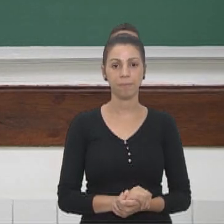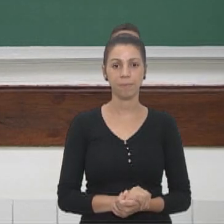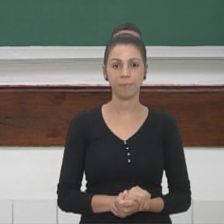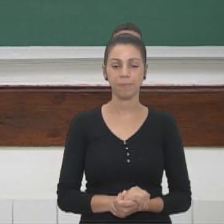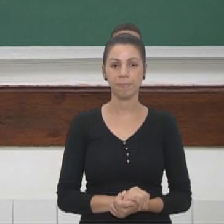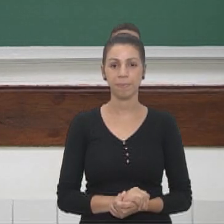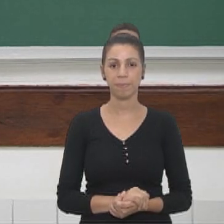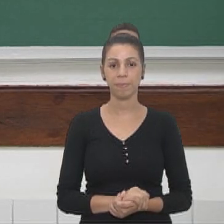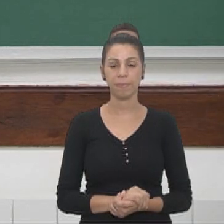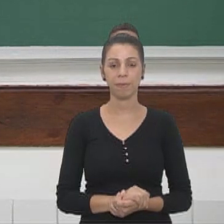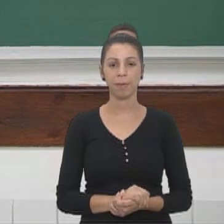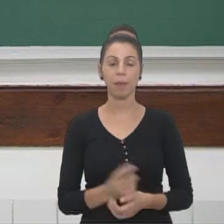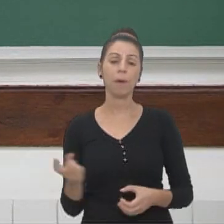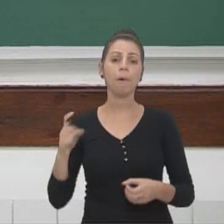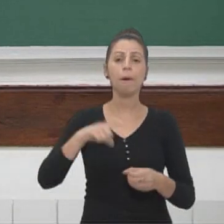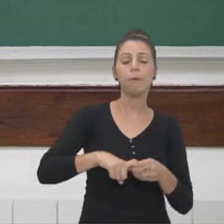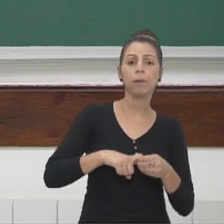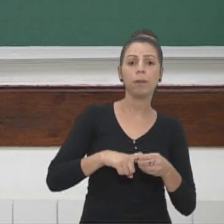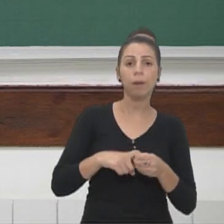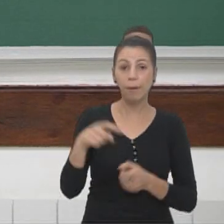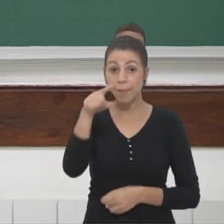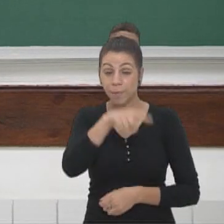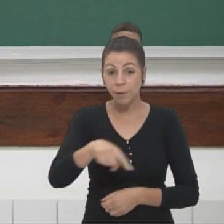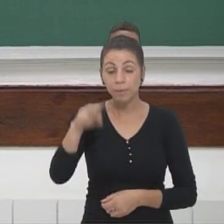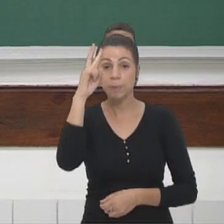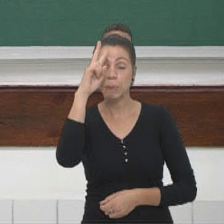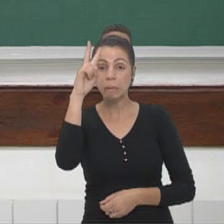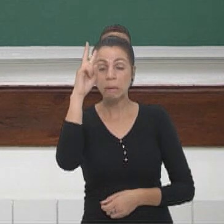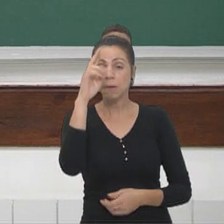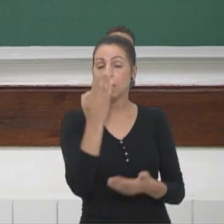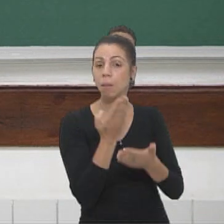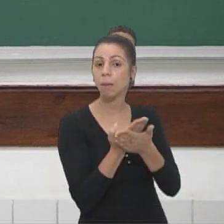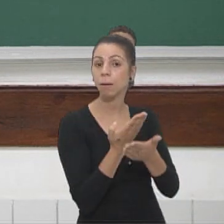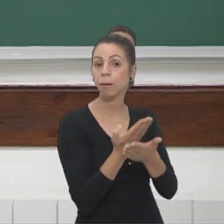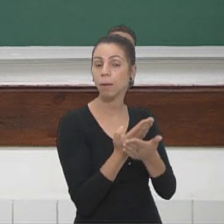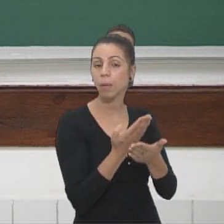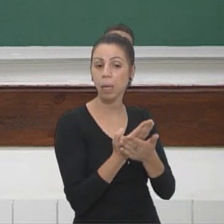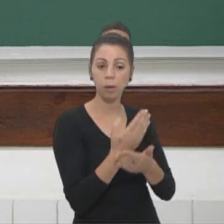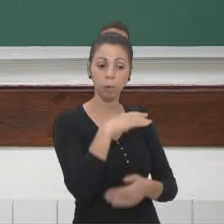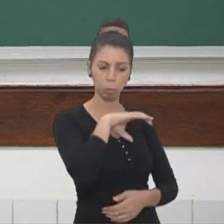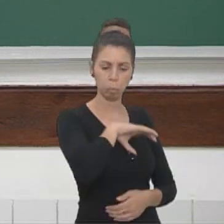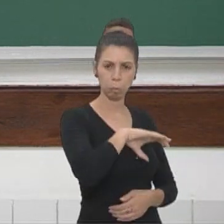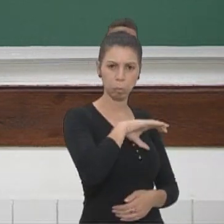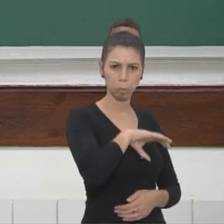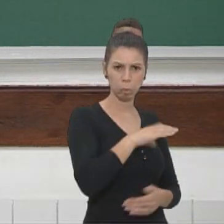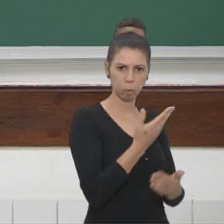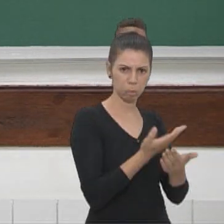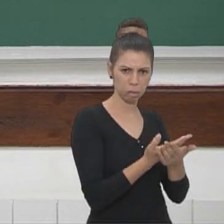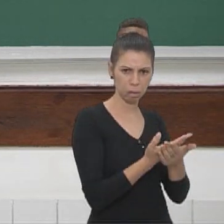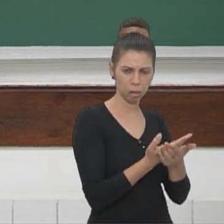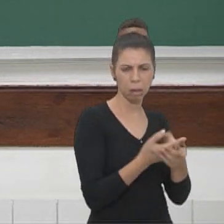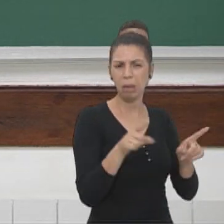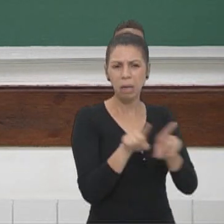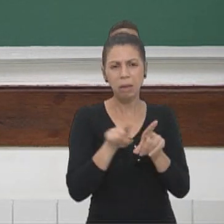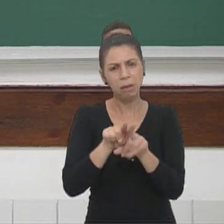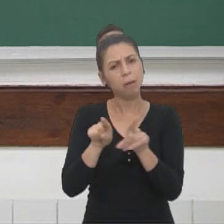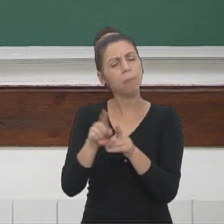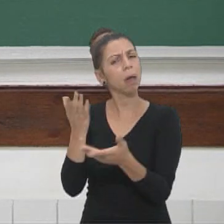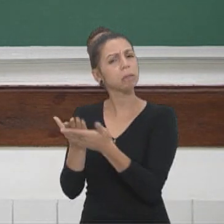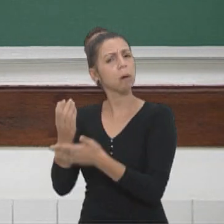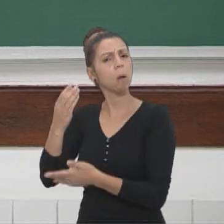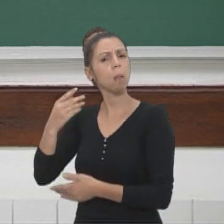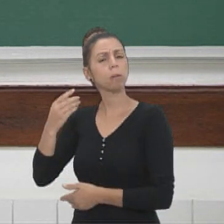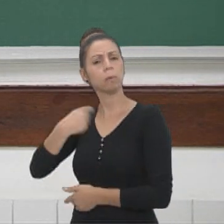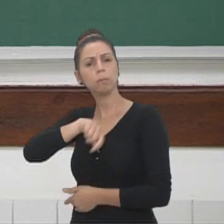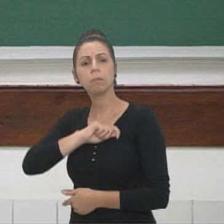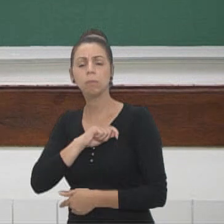Volvemos. Entonces, o que vocês conseguiram lembrar aí das aulas, inclusive de língua portuguesa e até mesmo as aulas de espanhol, onde nós sempre